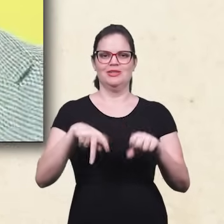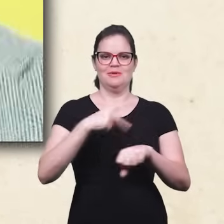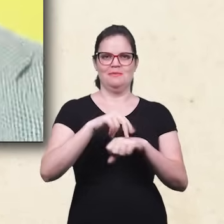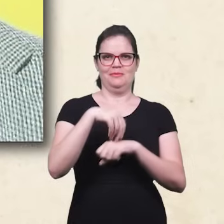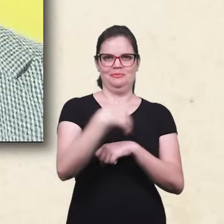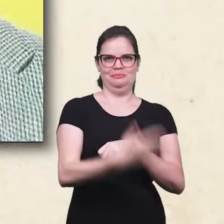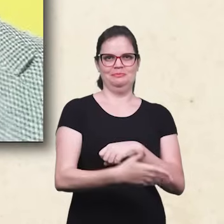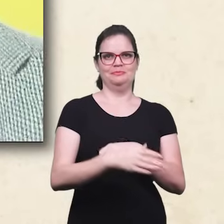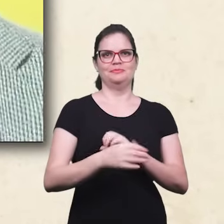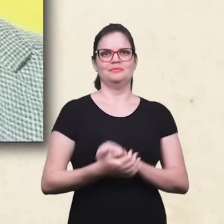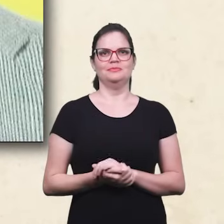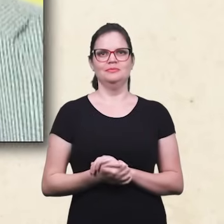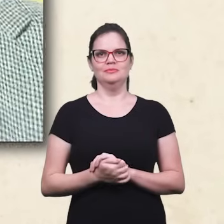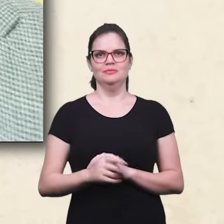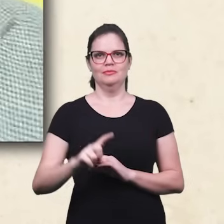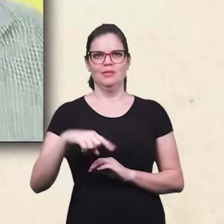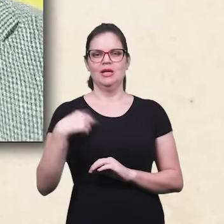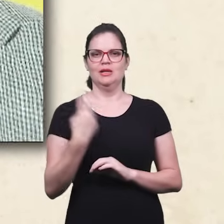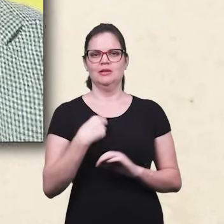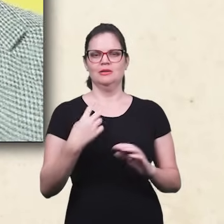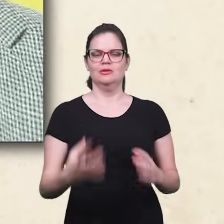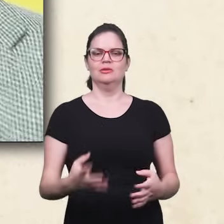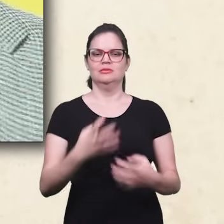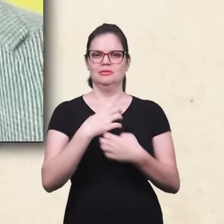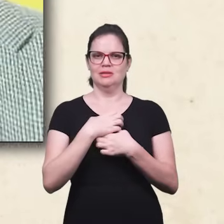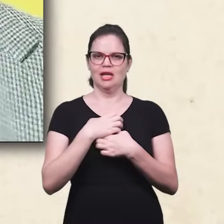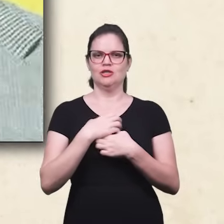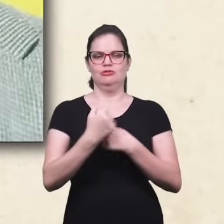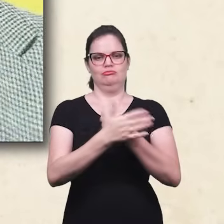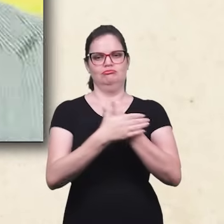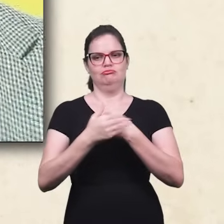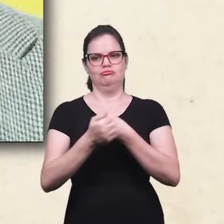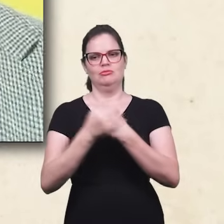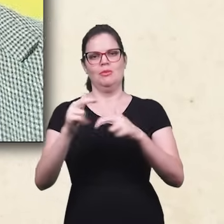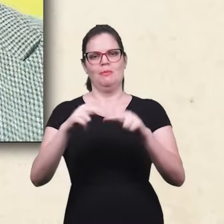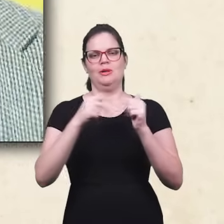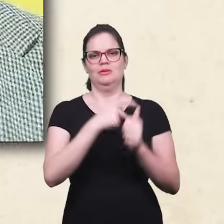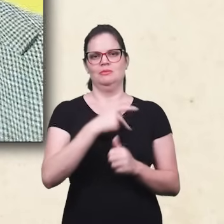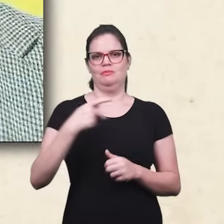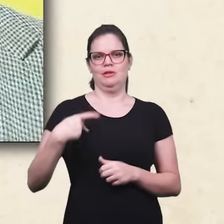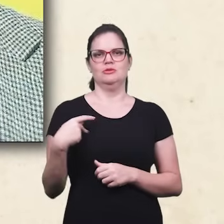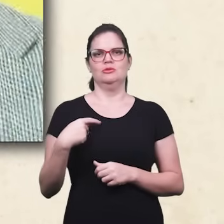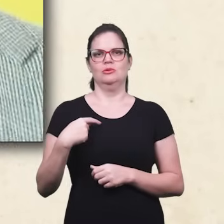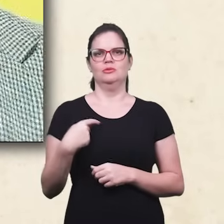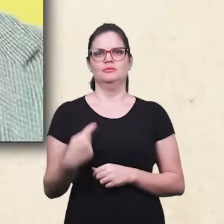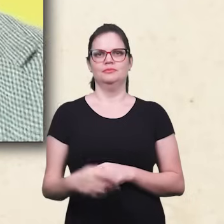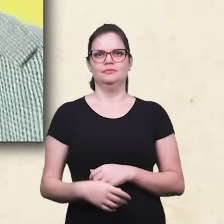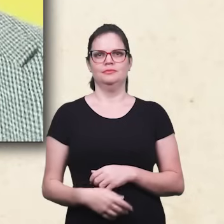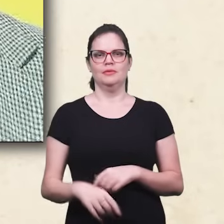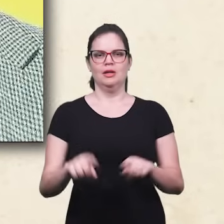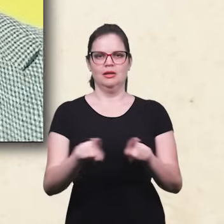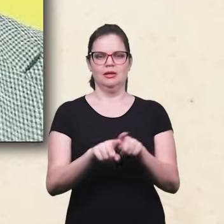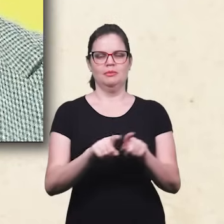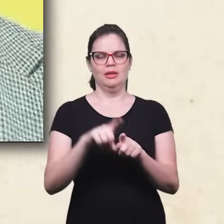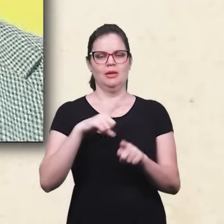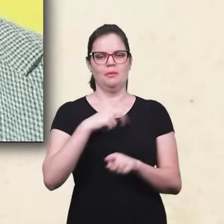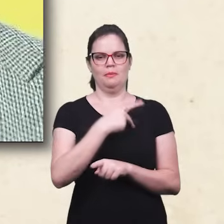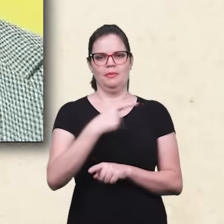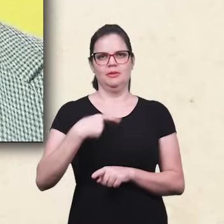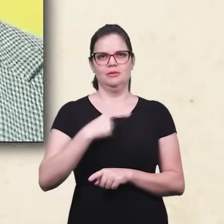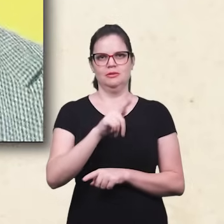e recebemos assim através dos nossos pastores, que é o pastor